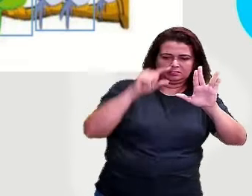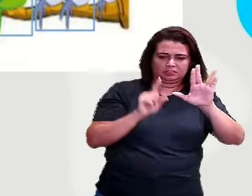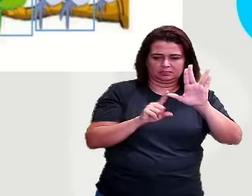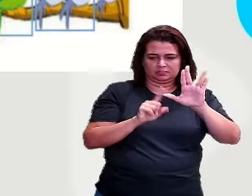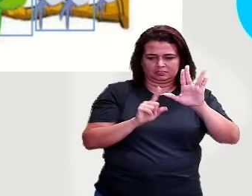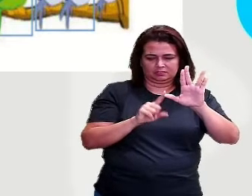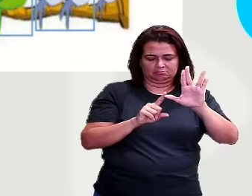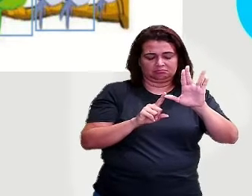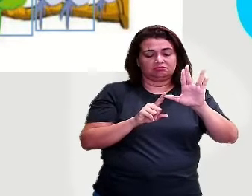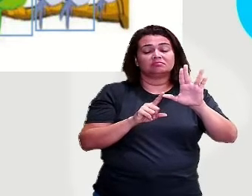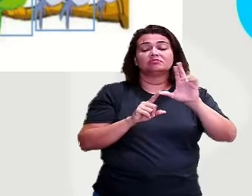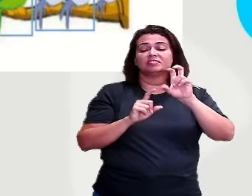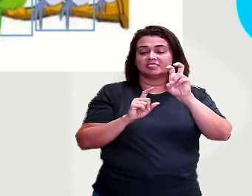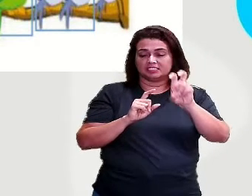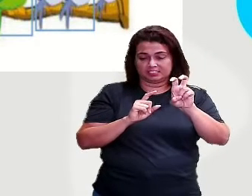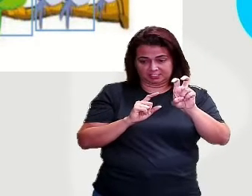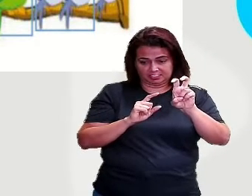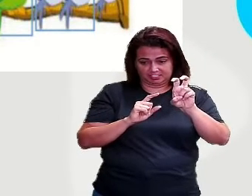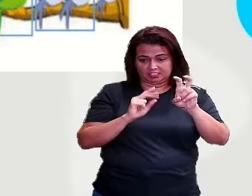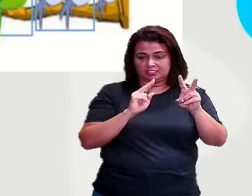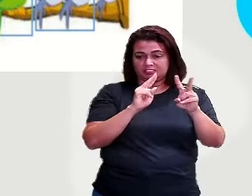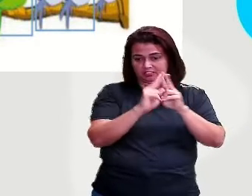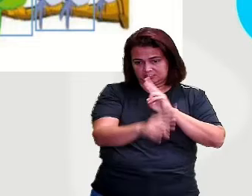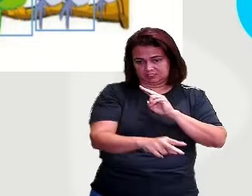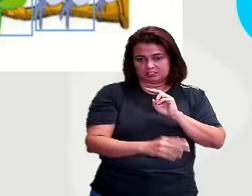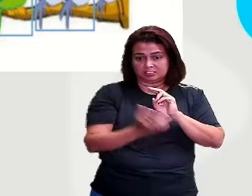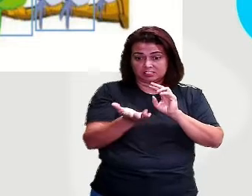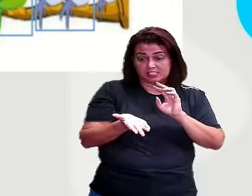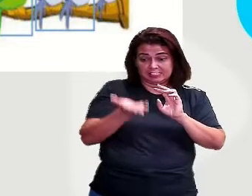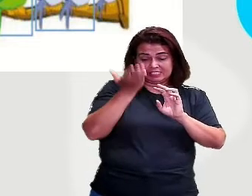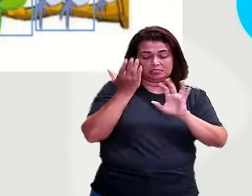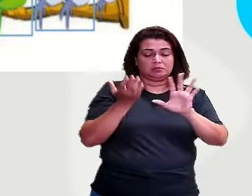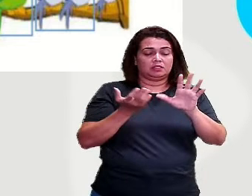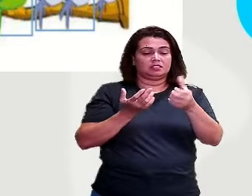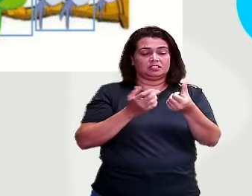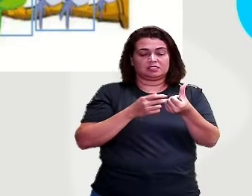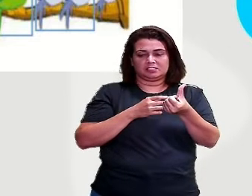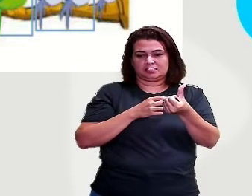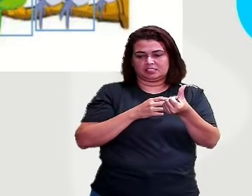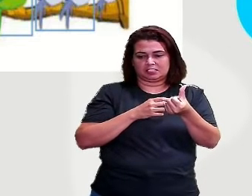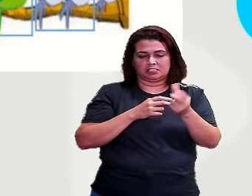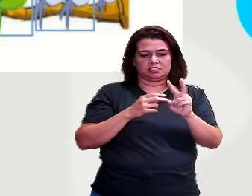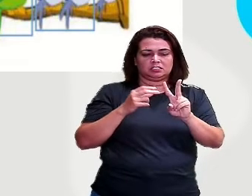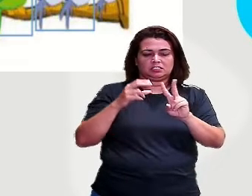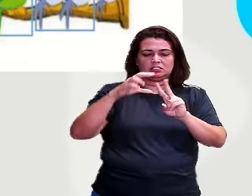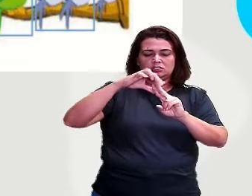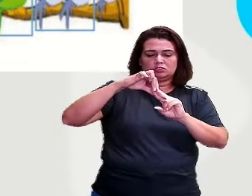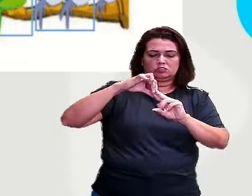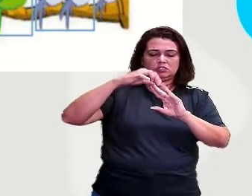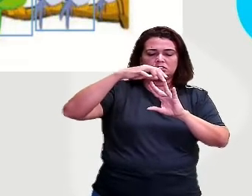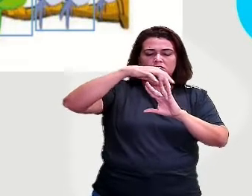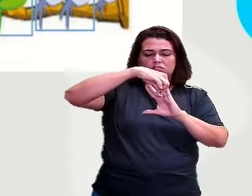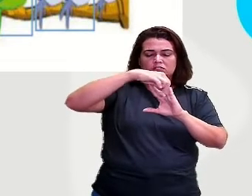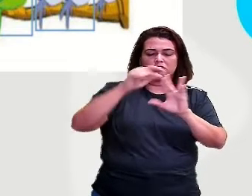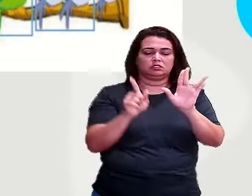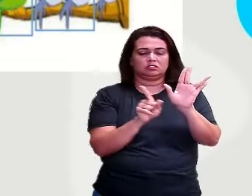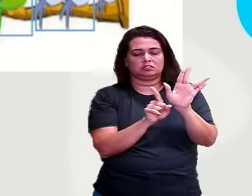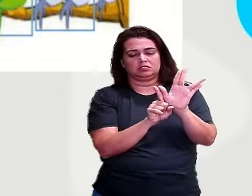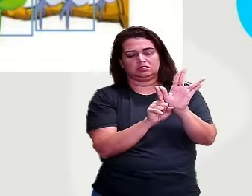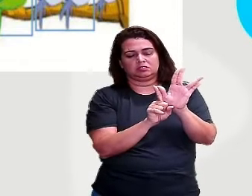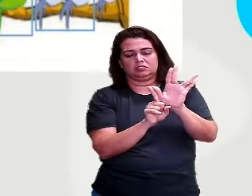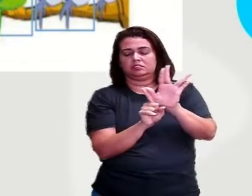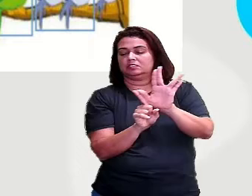em cima fazer o número 6. Ó, no número 6, eu tenho 3 casaizinhos. Ó, veja que não sobrou